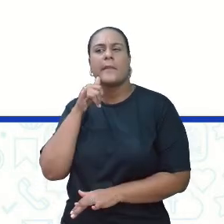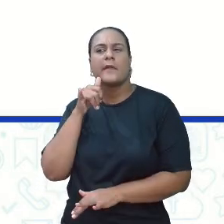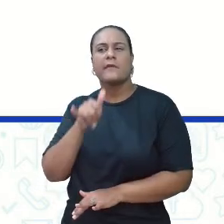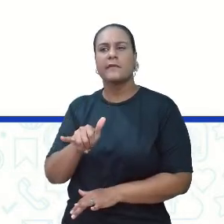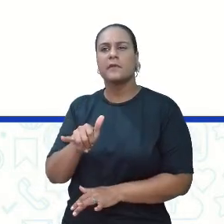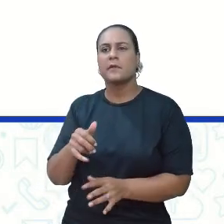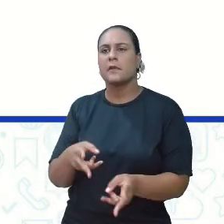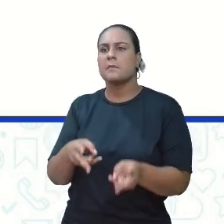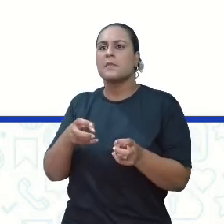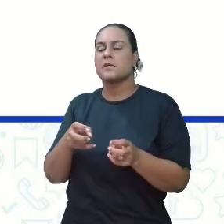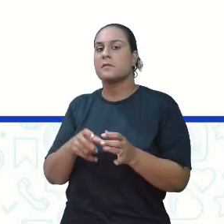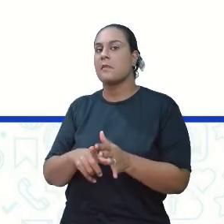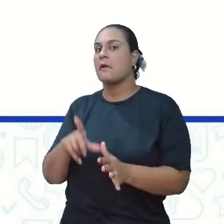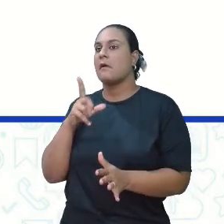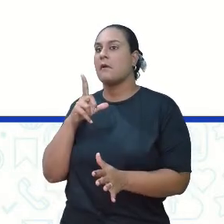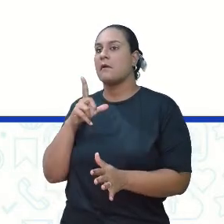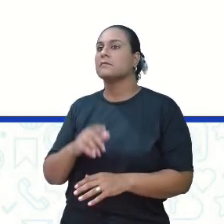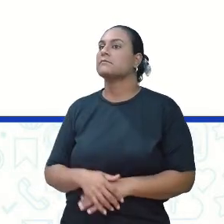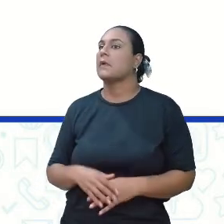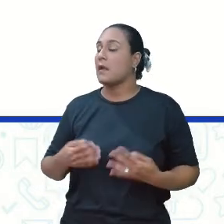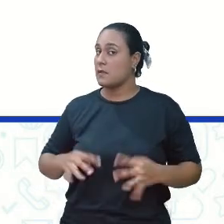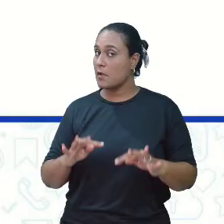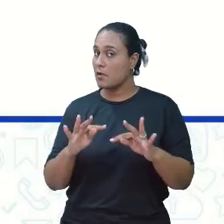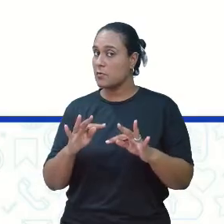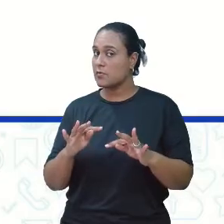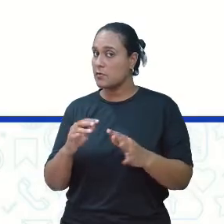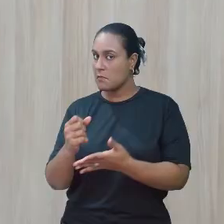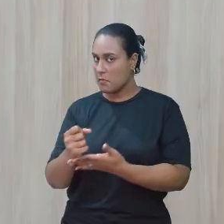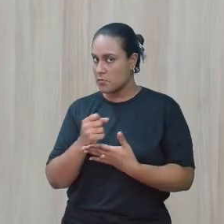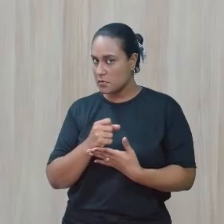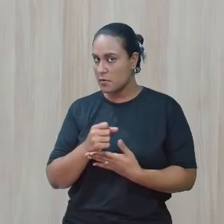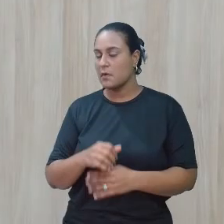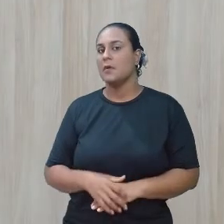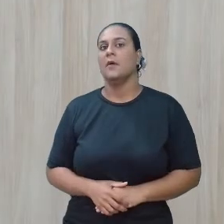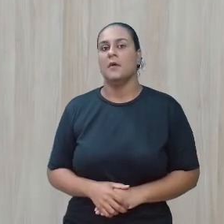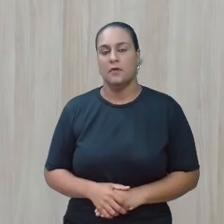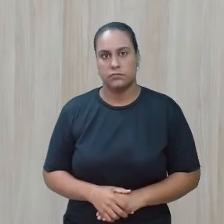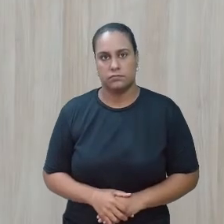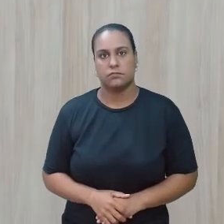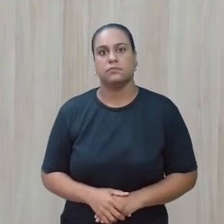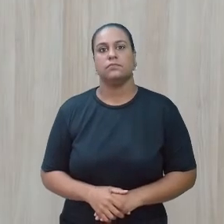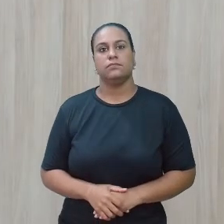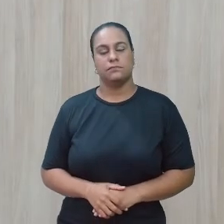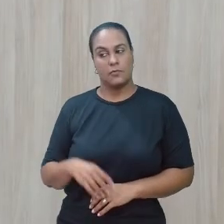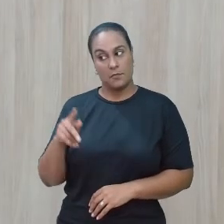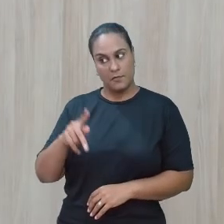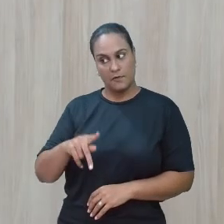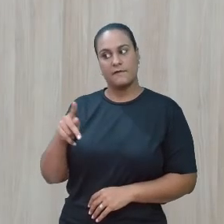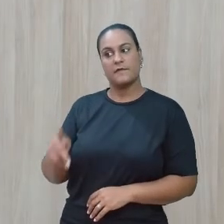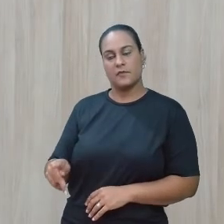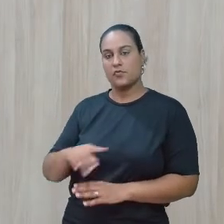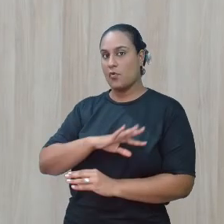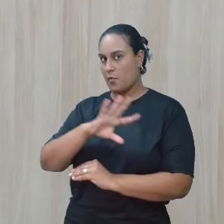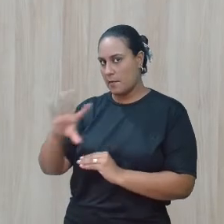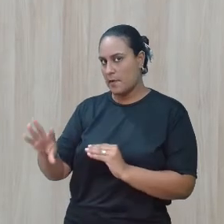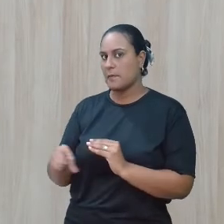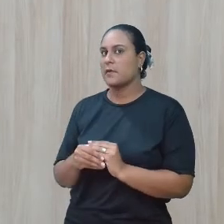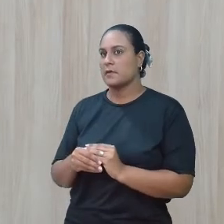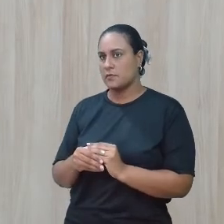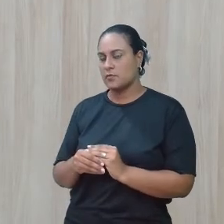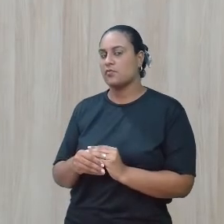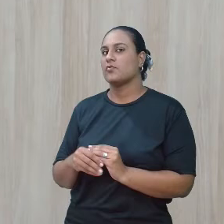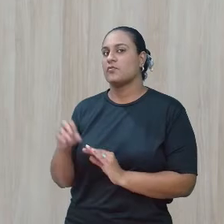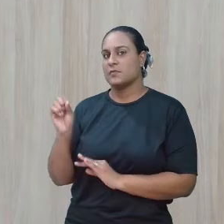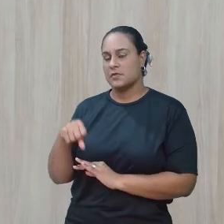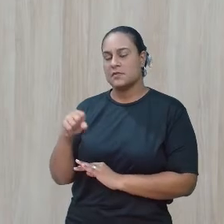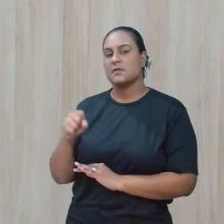né? A tecnologia pode nos ajudar. O professor Gilson já adiantou aí para a gente, né, que Isso. podemos sim, né?